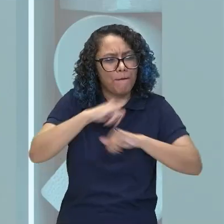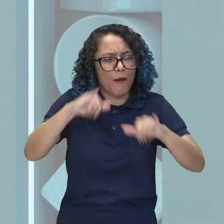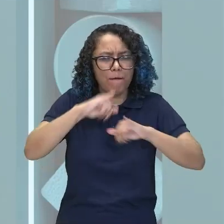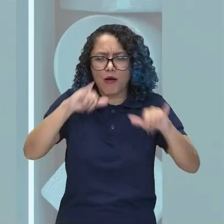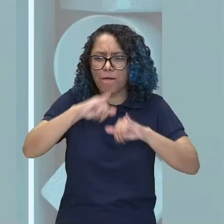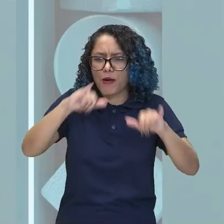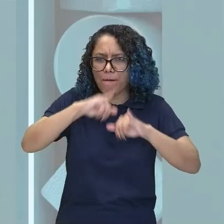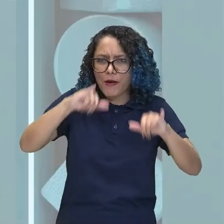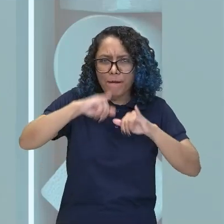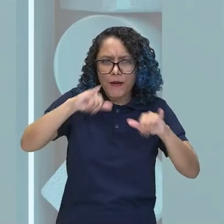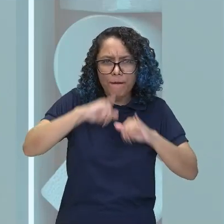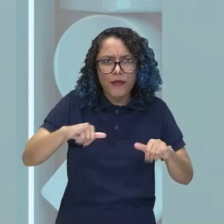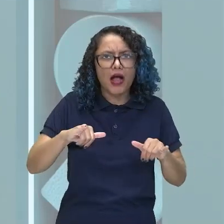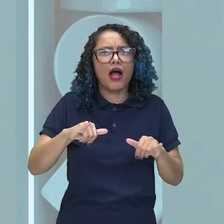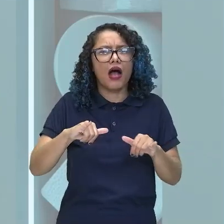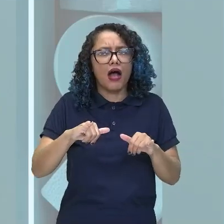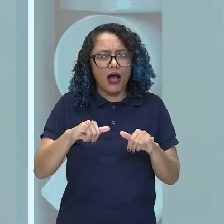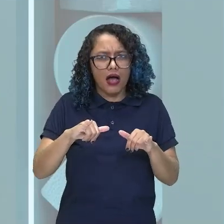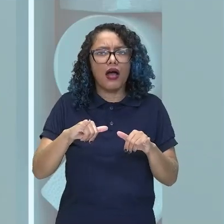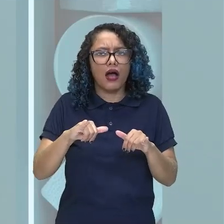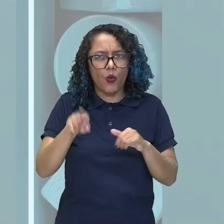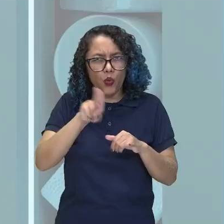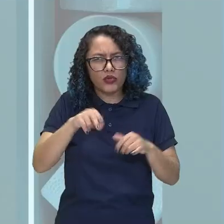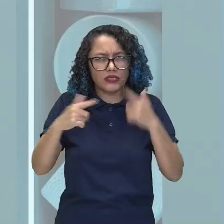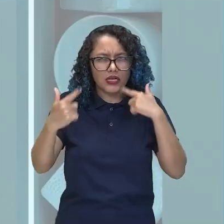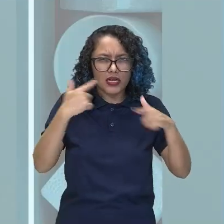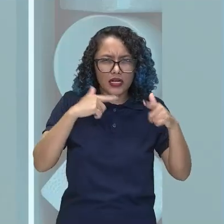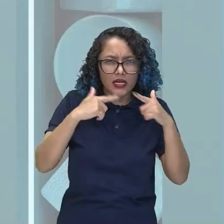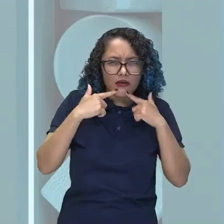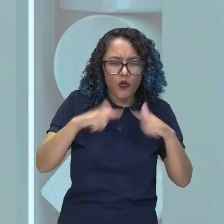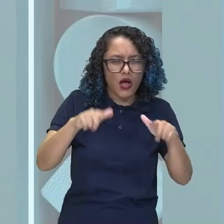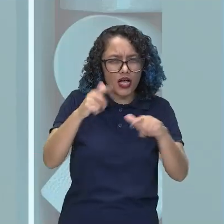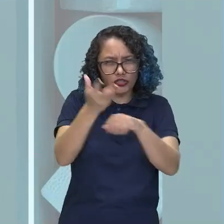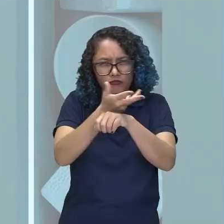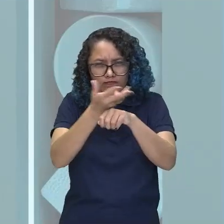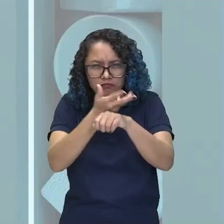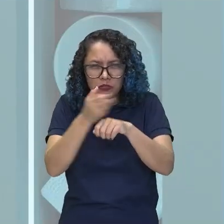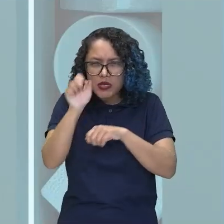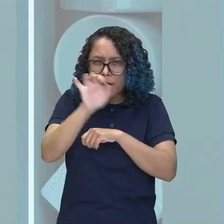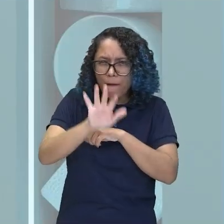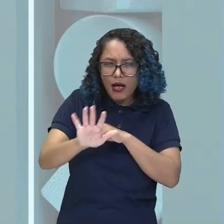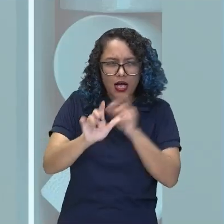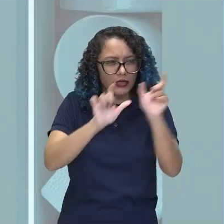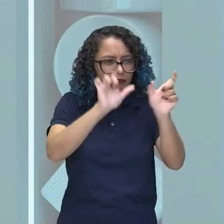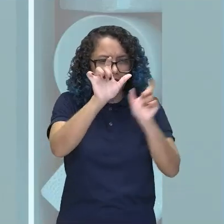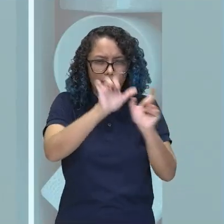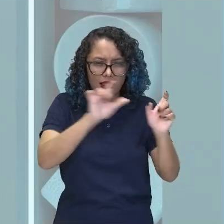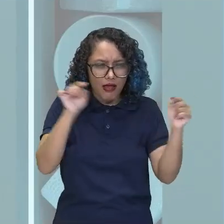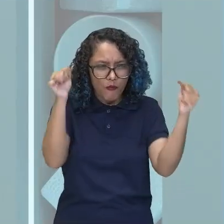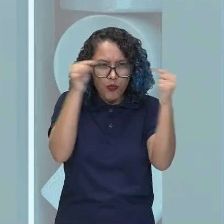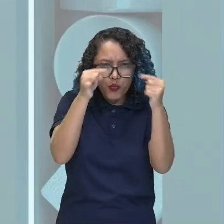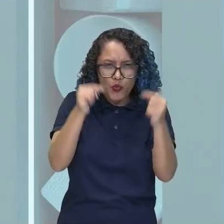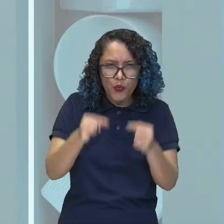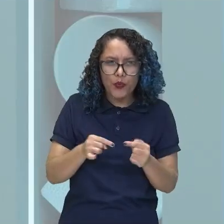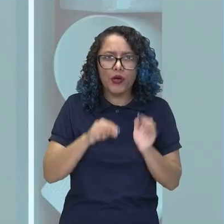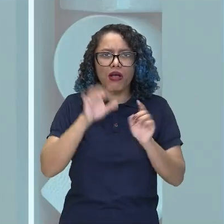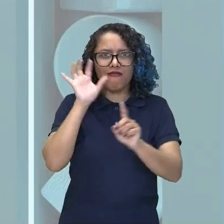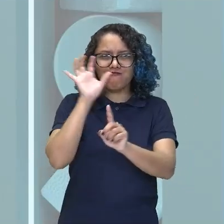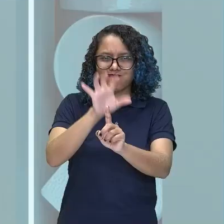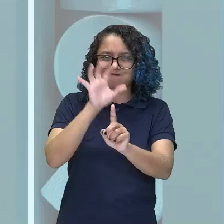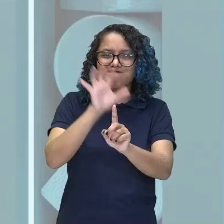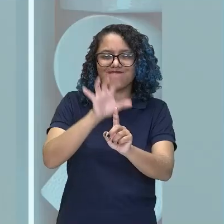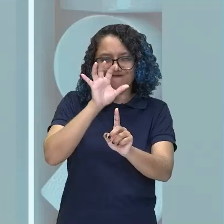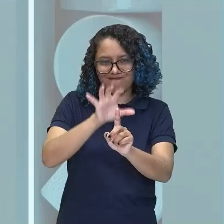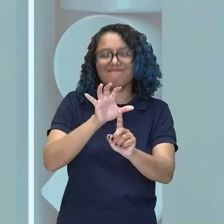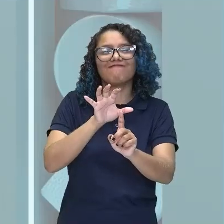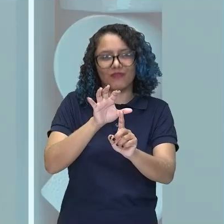propagandas, com essa linguagem persuasiva, utilizando imagens e palavras, ela vai afetar diretamente